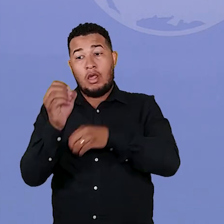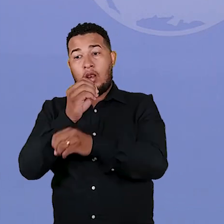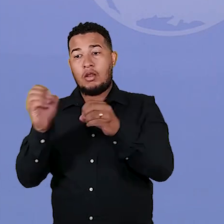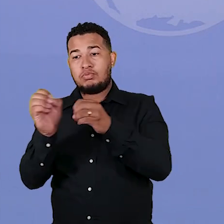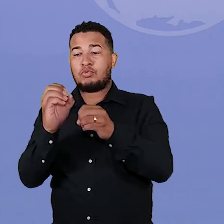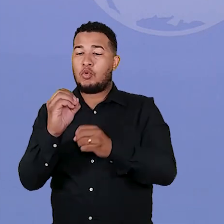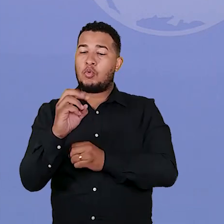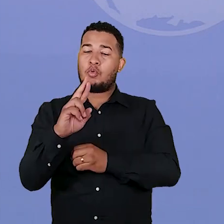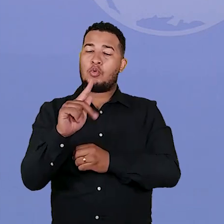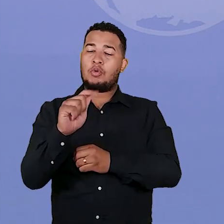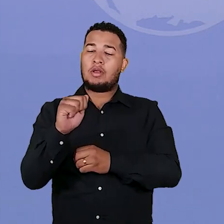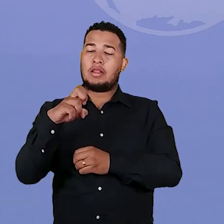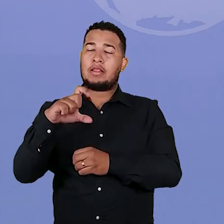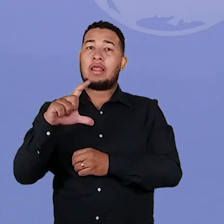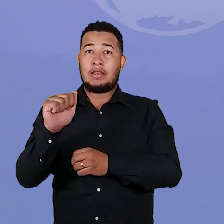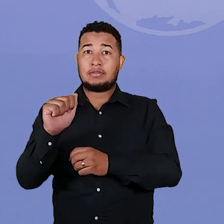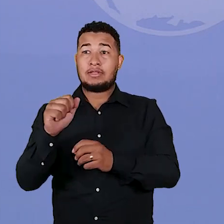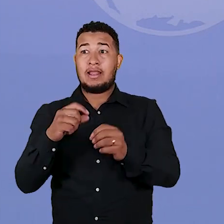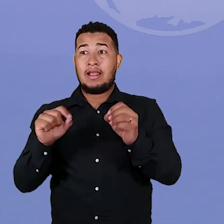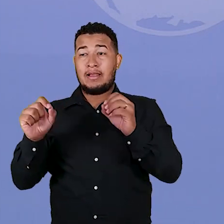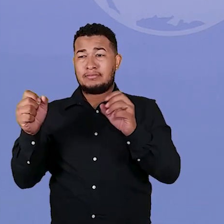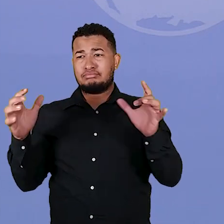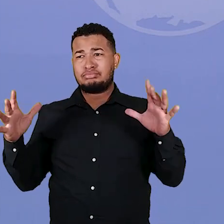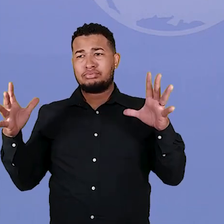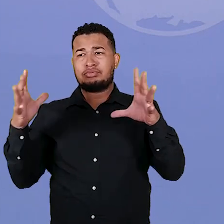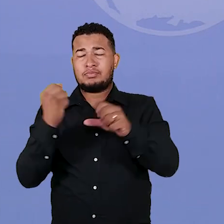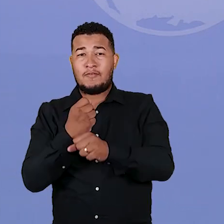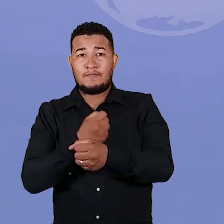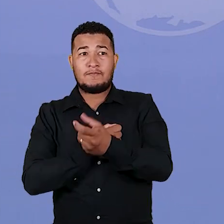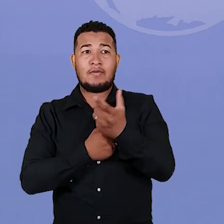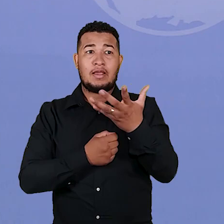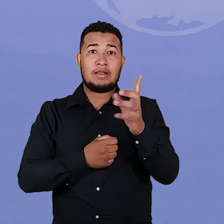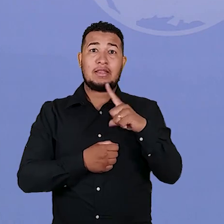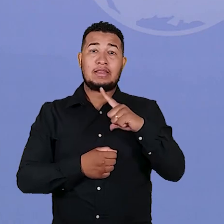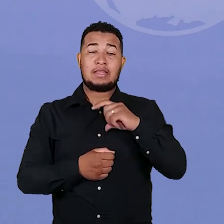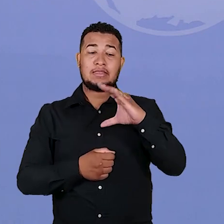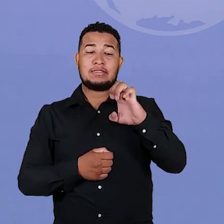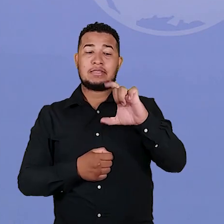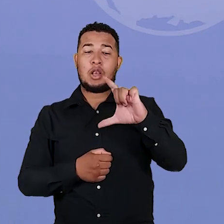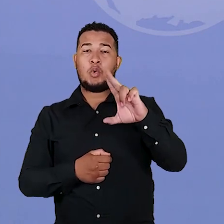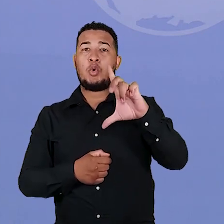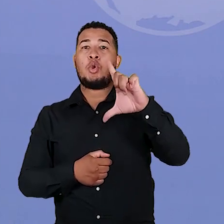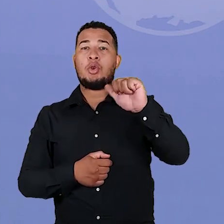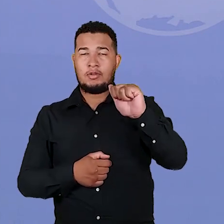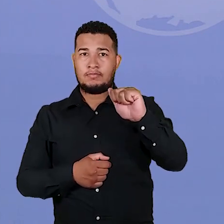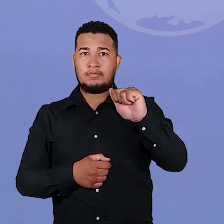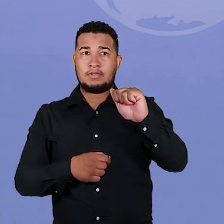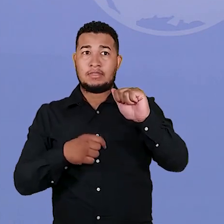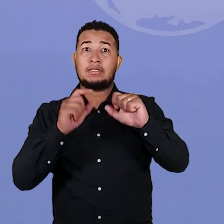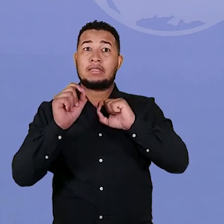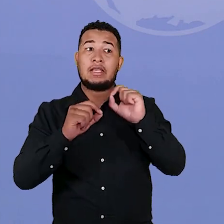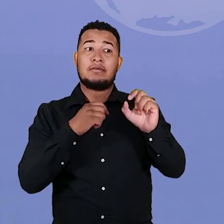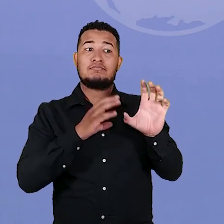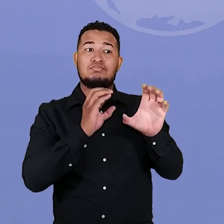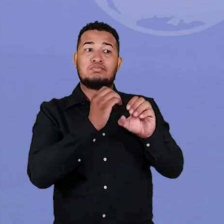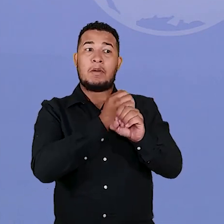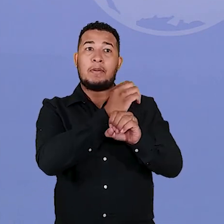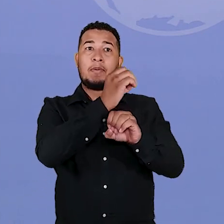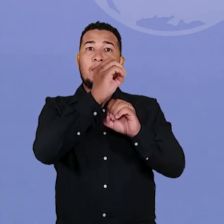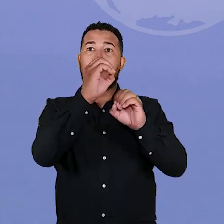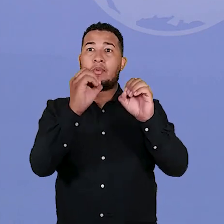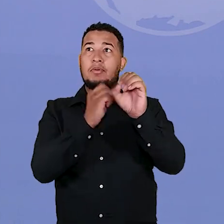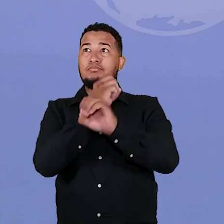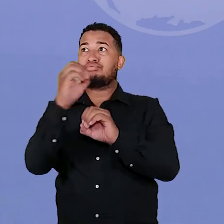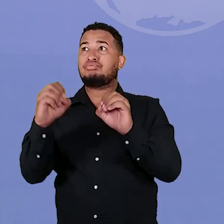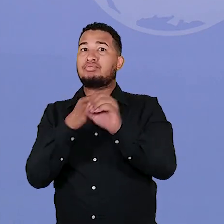organelas. Várias organelas formam uma célula, tá? Uma célula vegetal, uma célula animal. Um conjunto de